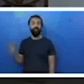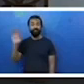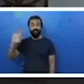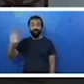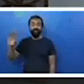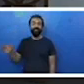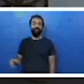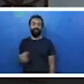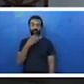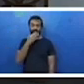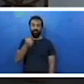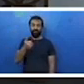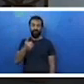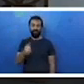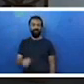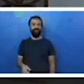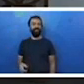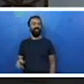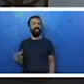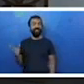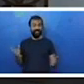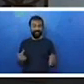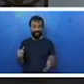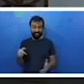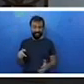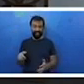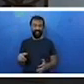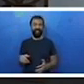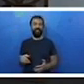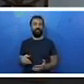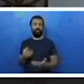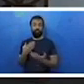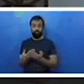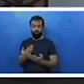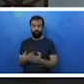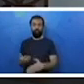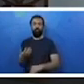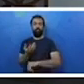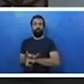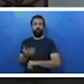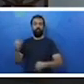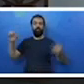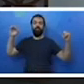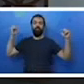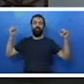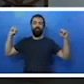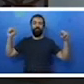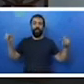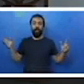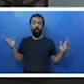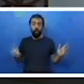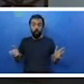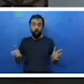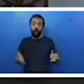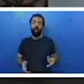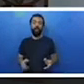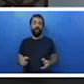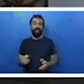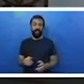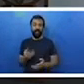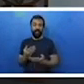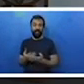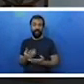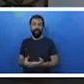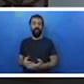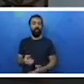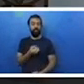Olá, boa tarde! Estamos aqui mais uma vez para mais uma aula da disciplina de Educação Física. Hoje a nossa videoaula é a nossa videoaula